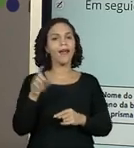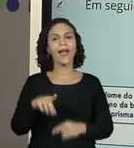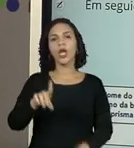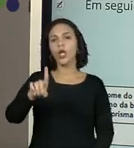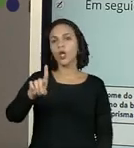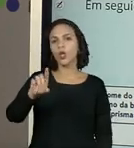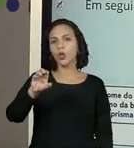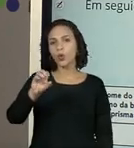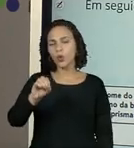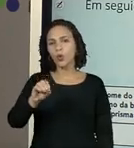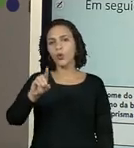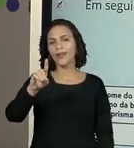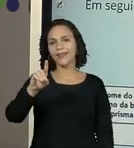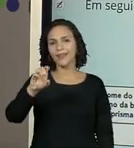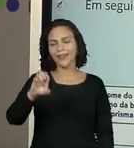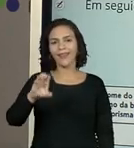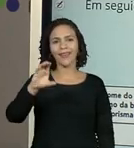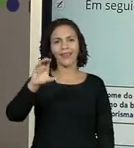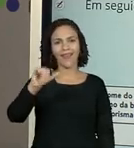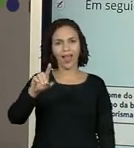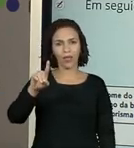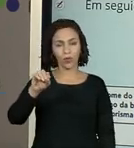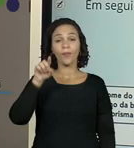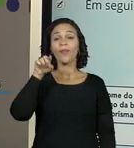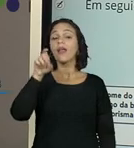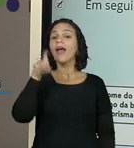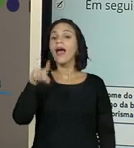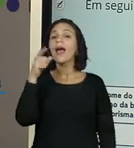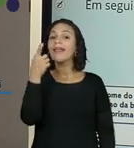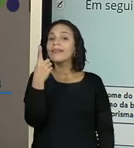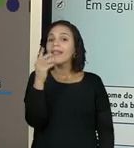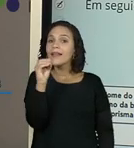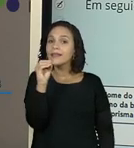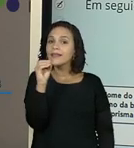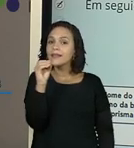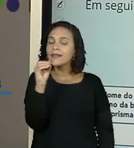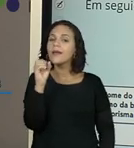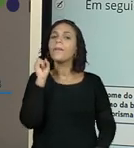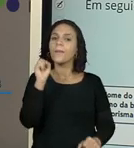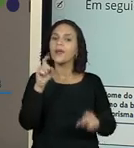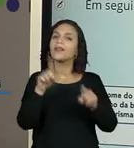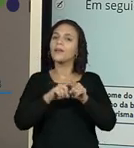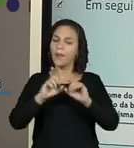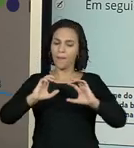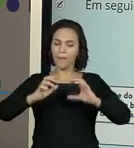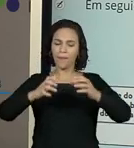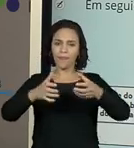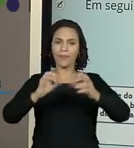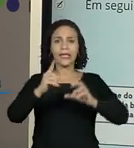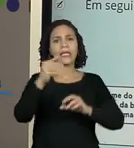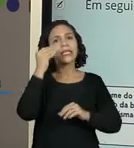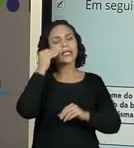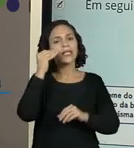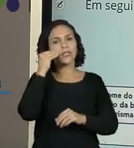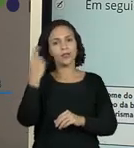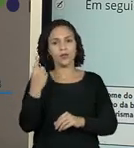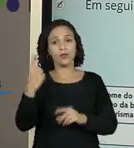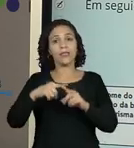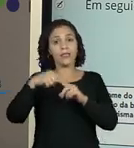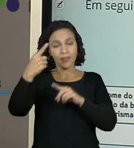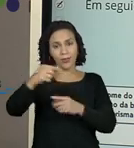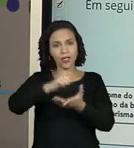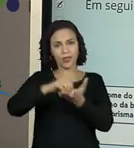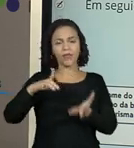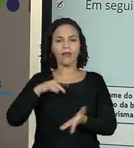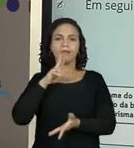10 lados. Vocês têm que seguir a mesma ordem, tá bom? Ele vai ter o nome de prisma também. Tentem fazer sozinhos. A resposta vai estar depois no